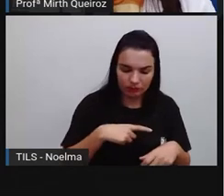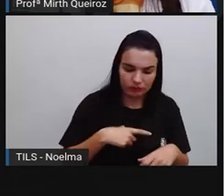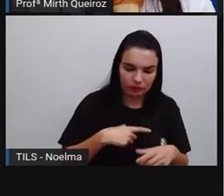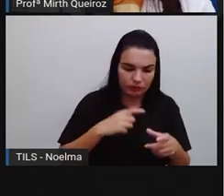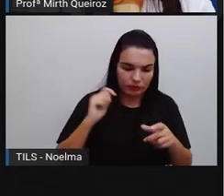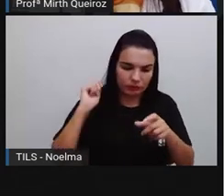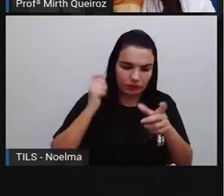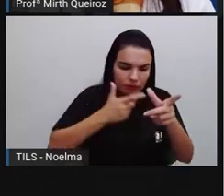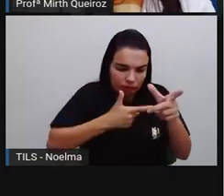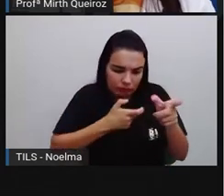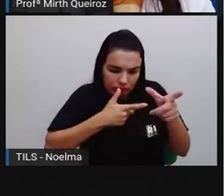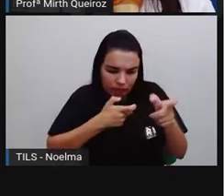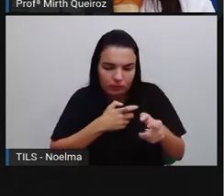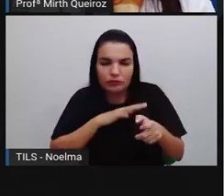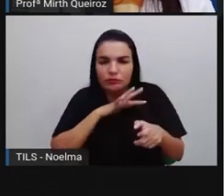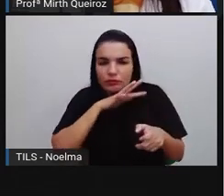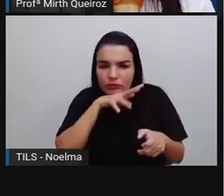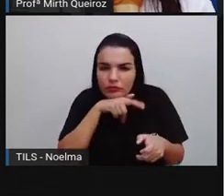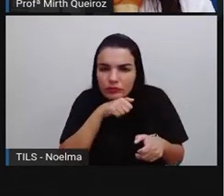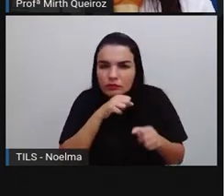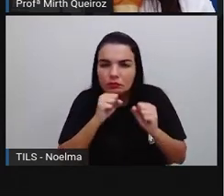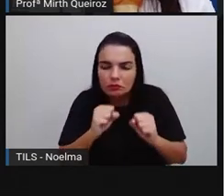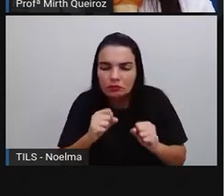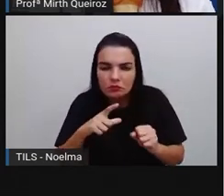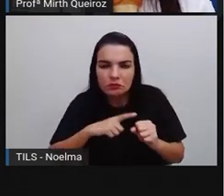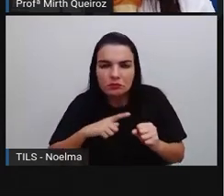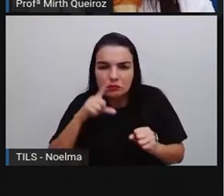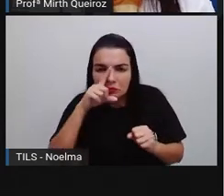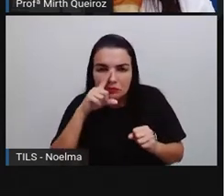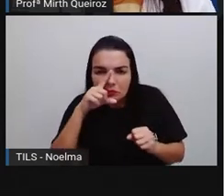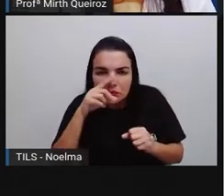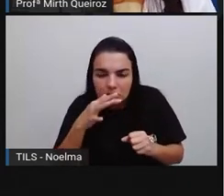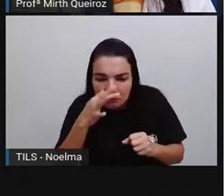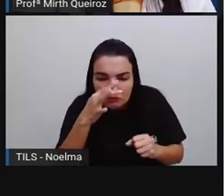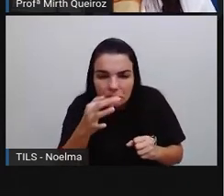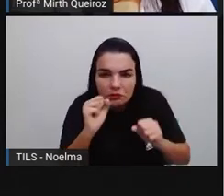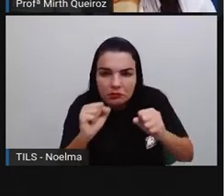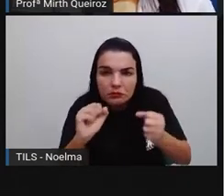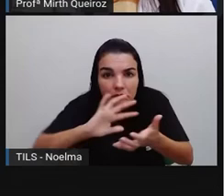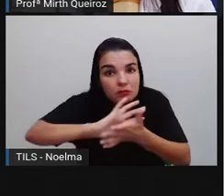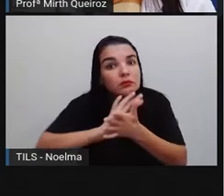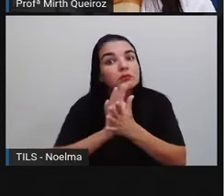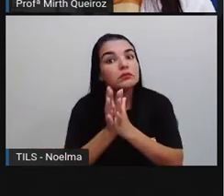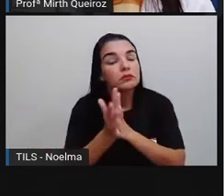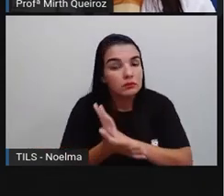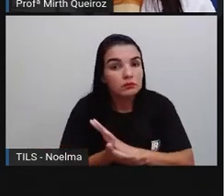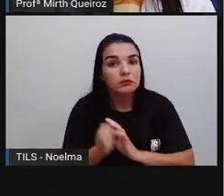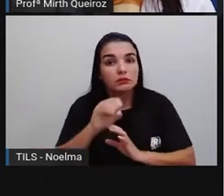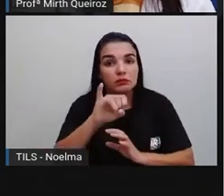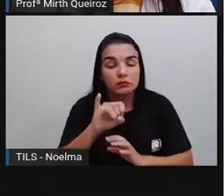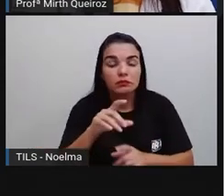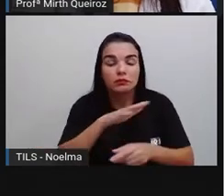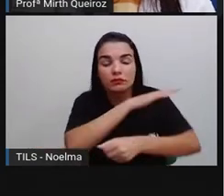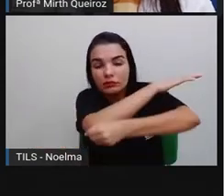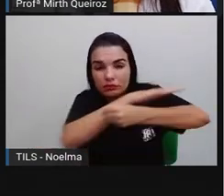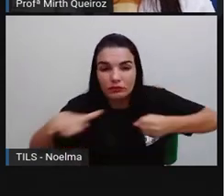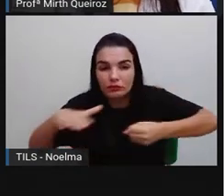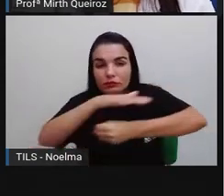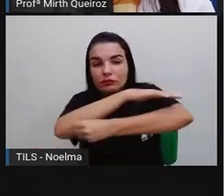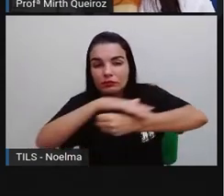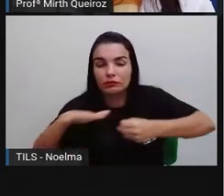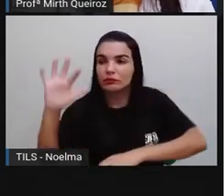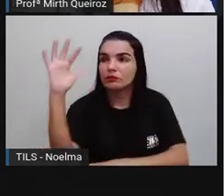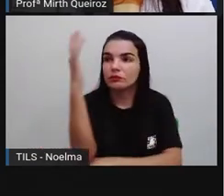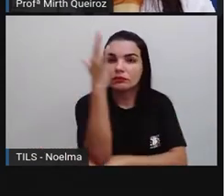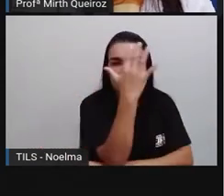pesca exagerada faz com que alguns animais corram risco de serem extintos, onde o desmatamento também, exploração